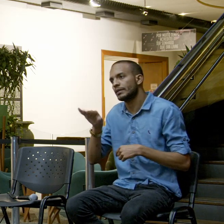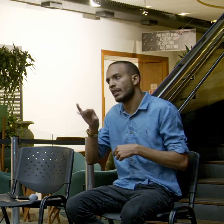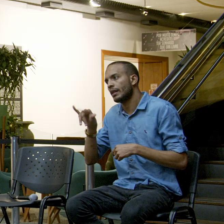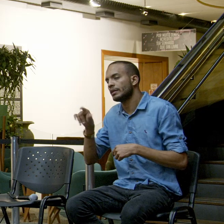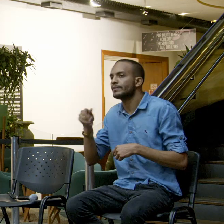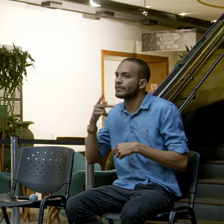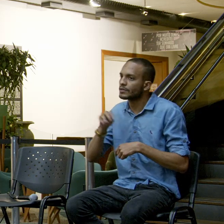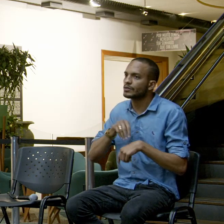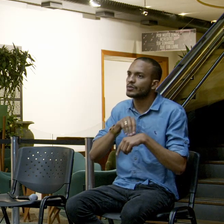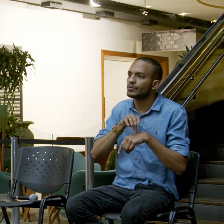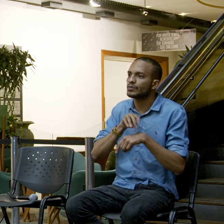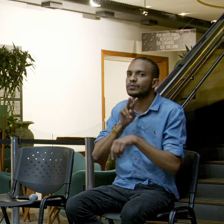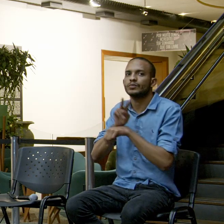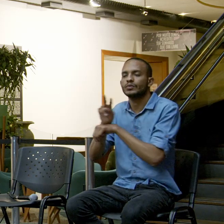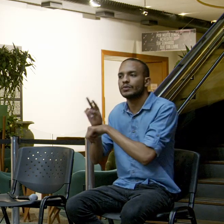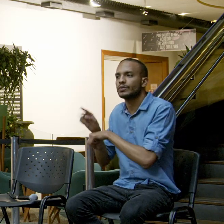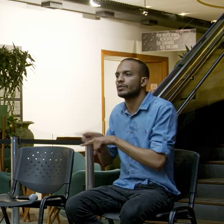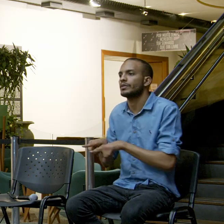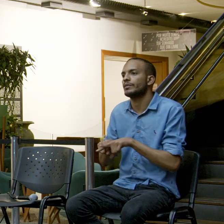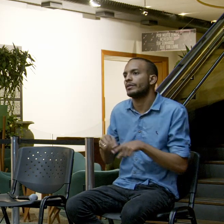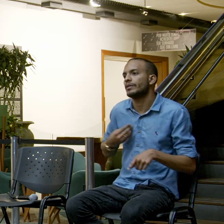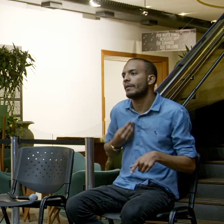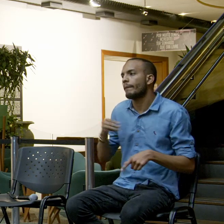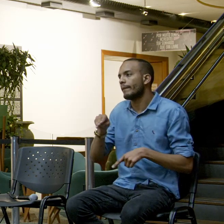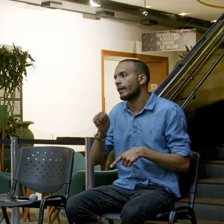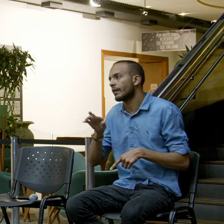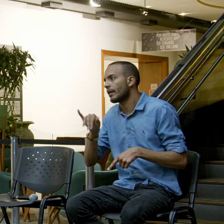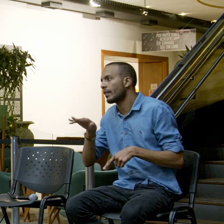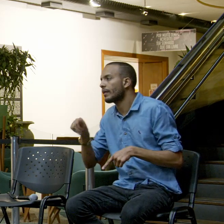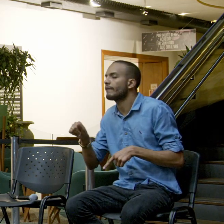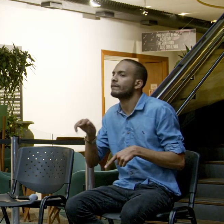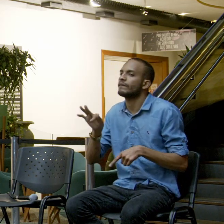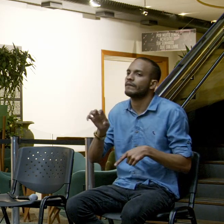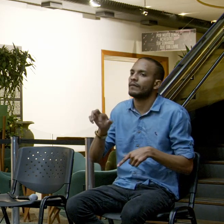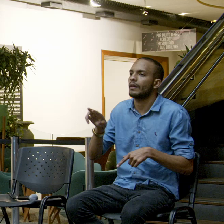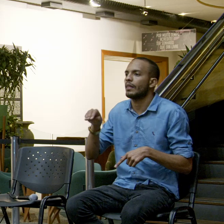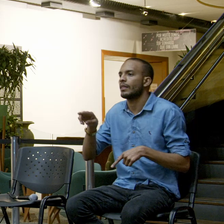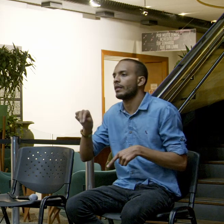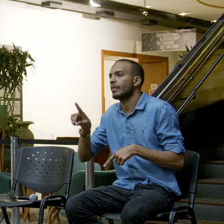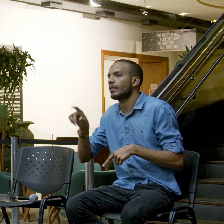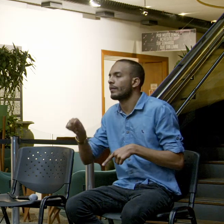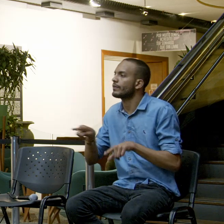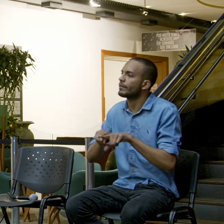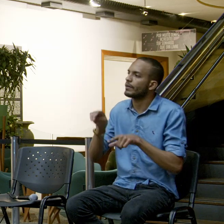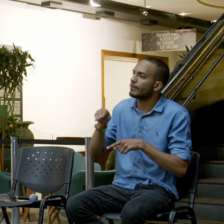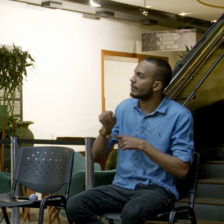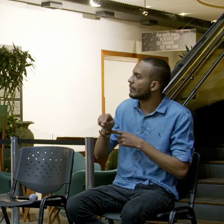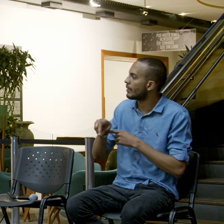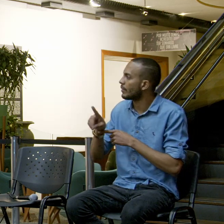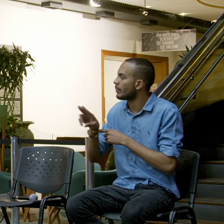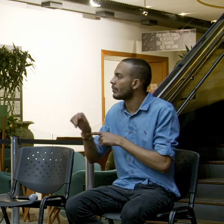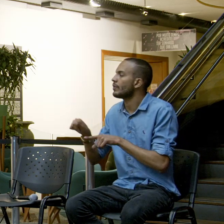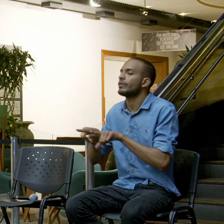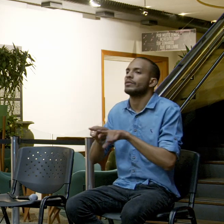do Instituto, e a presença de Mariana Leme, Fernanda Lopes, Su e Amandu. Nós teríamos também a presença da